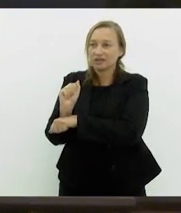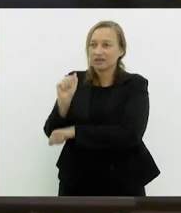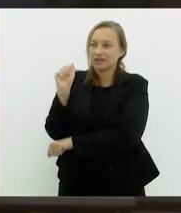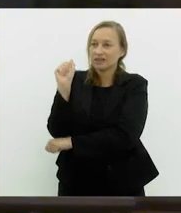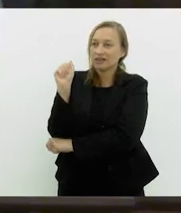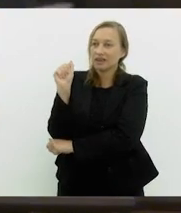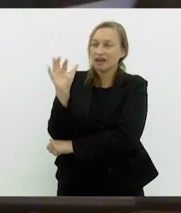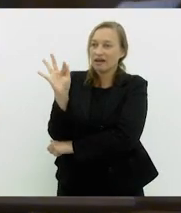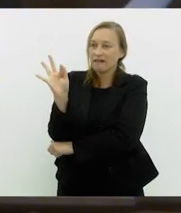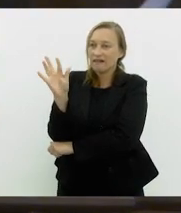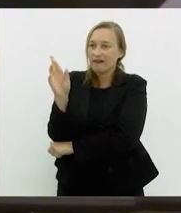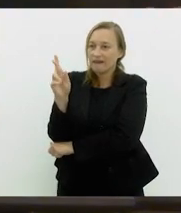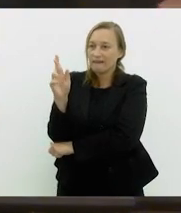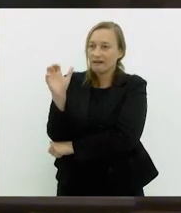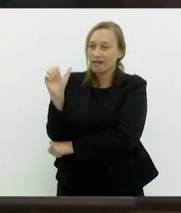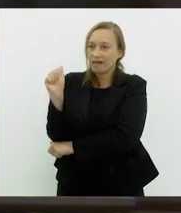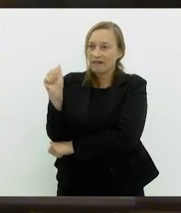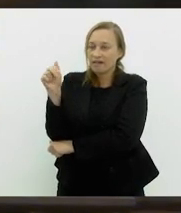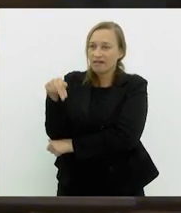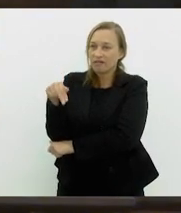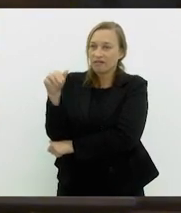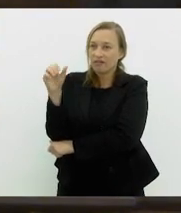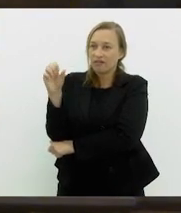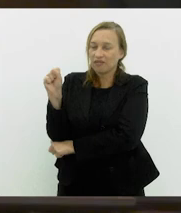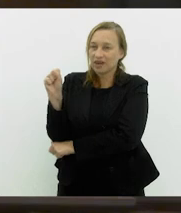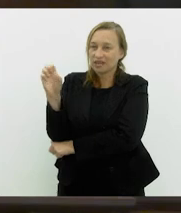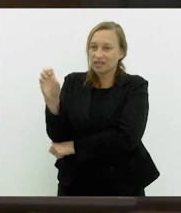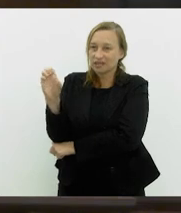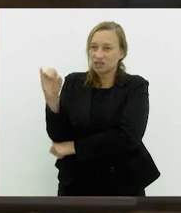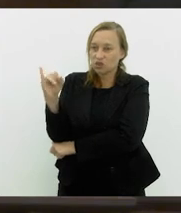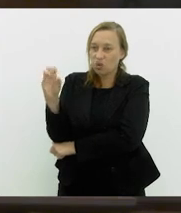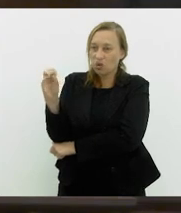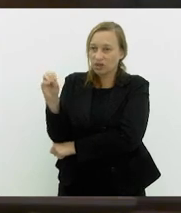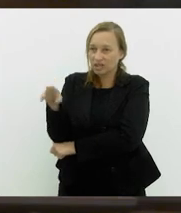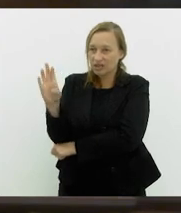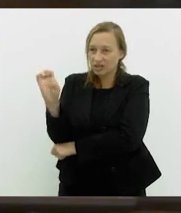Francisconi, acredito que seja, presidente da APERJ.